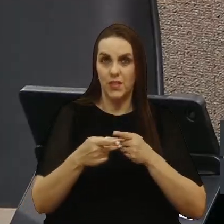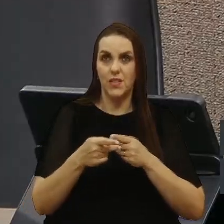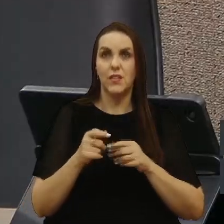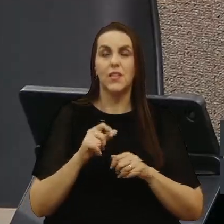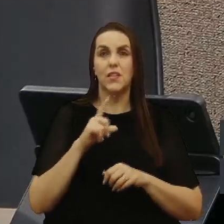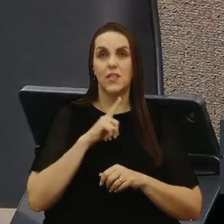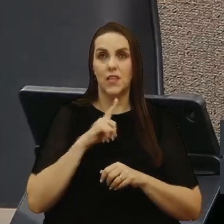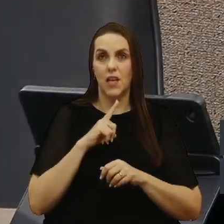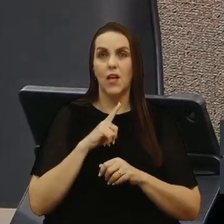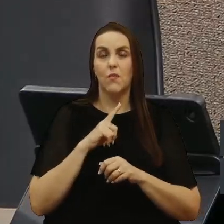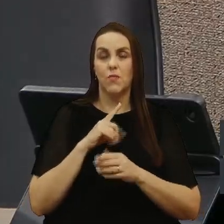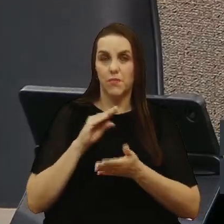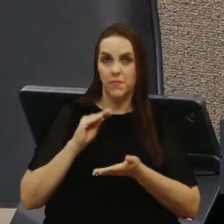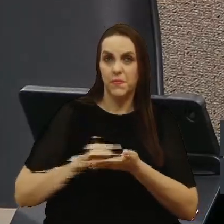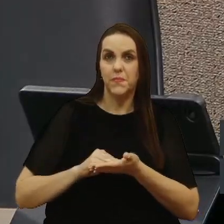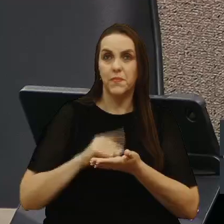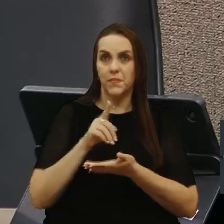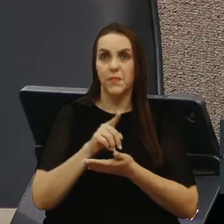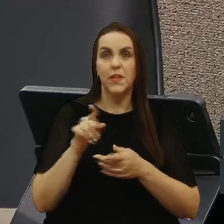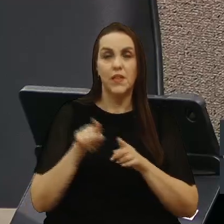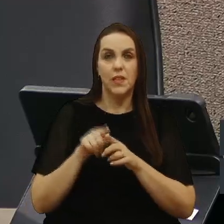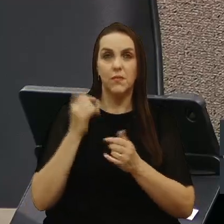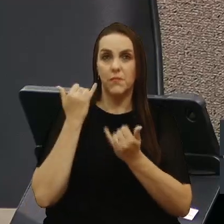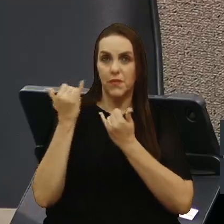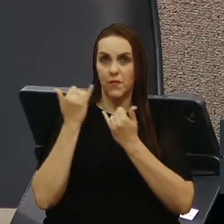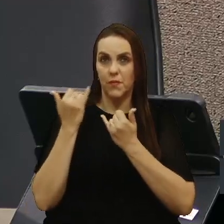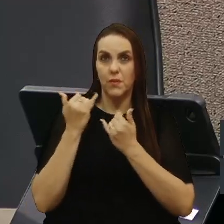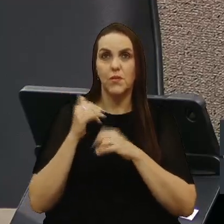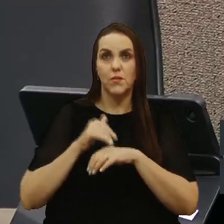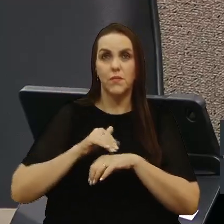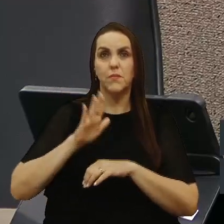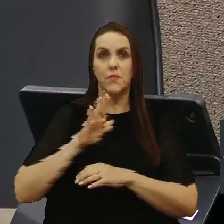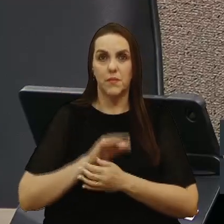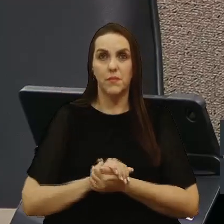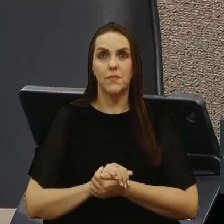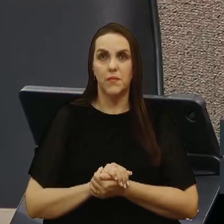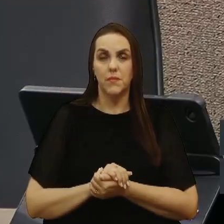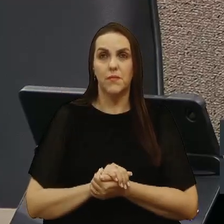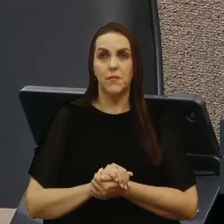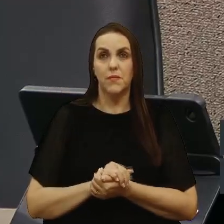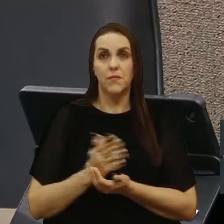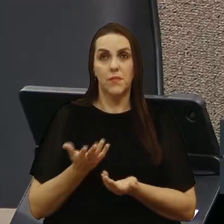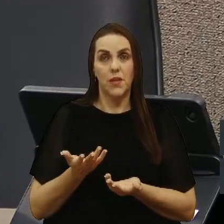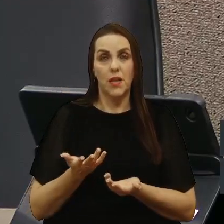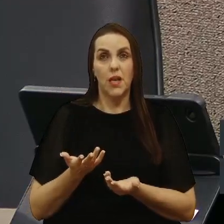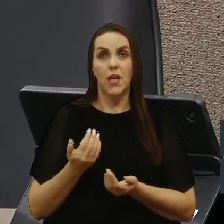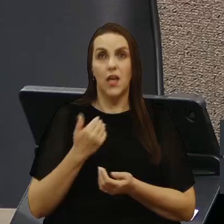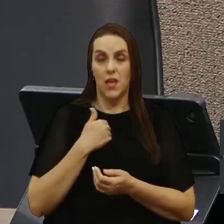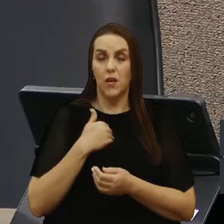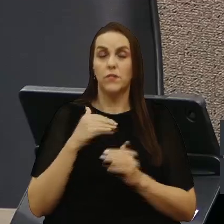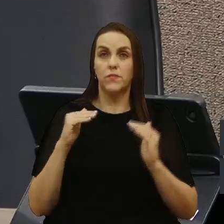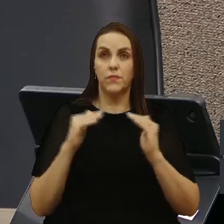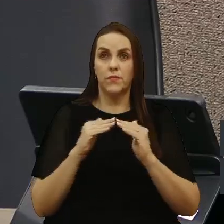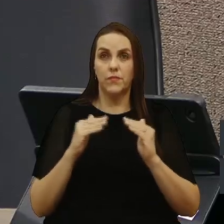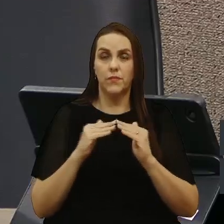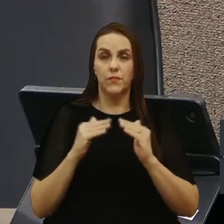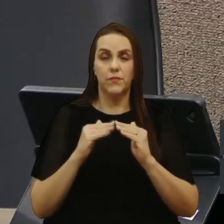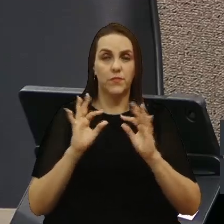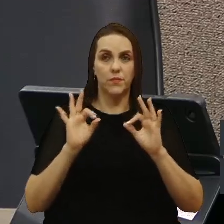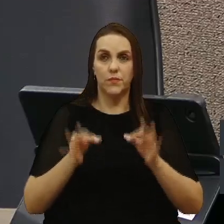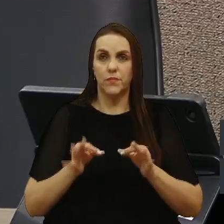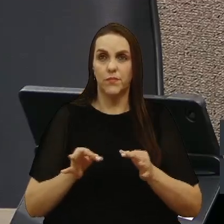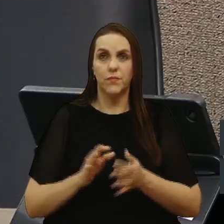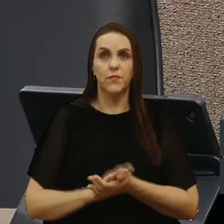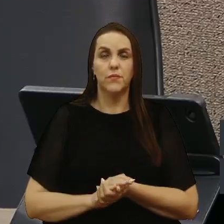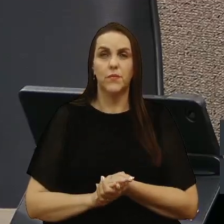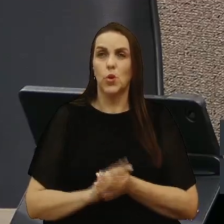agendada, né? Então, tomara que a gente já tenha também mais informações nesse sentido, estamos indo atrás delas. E eu concordo com a senhora em